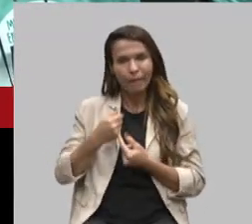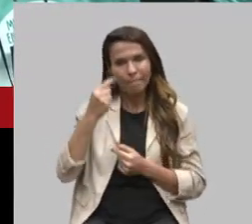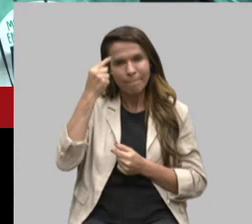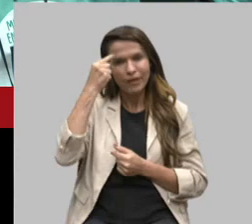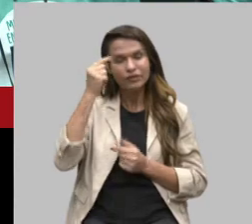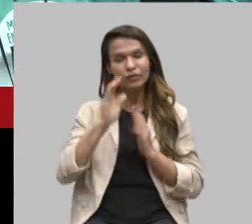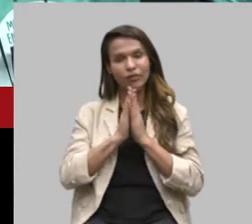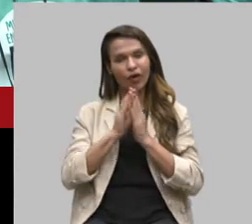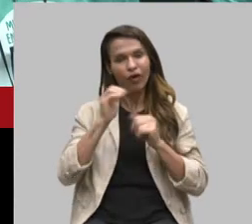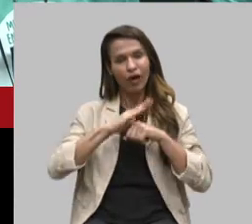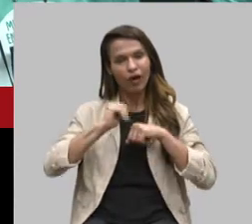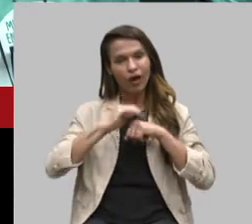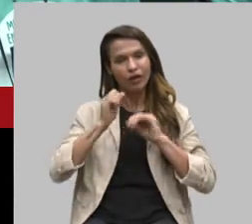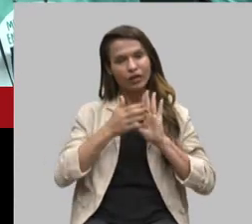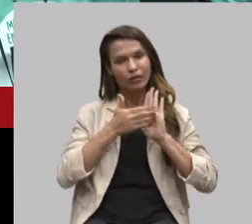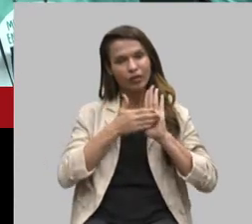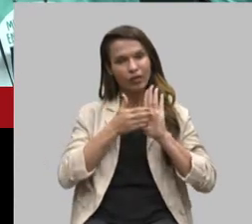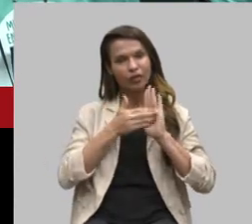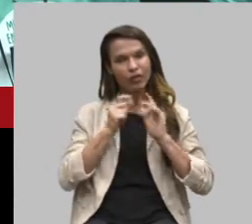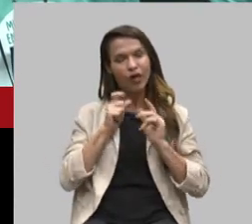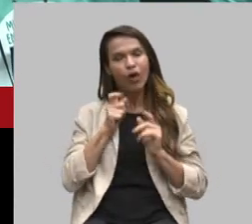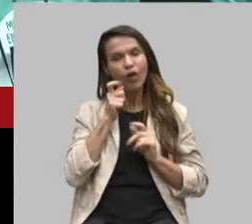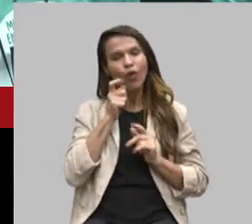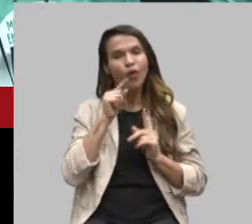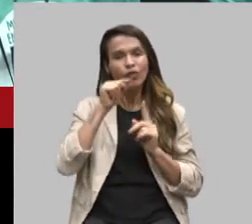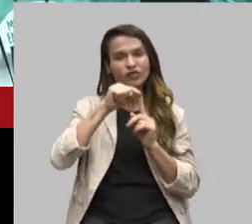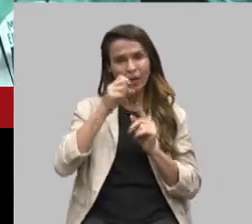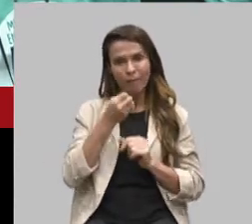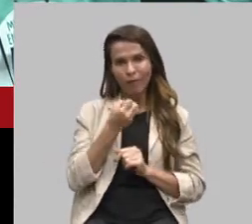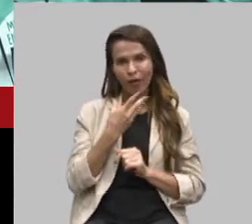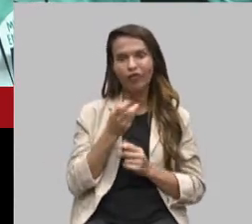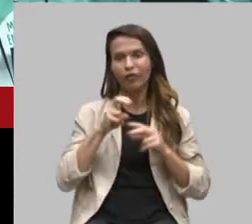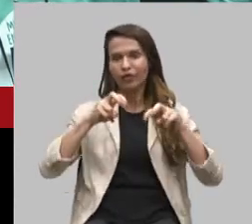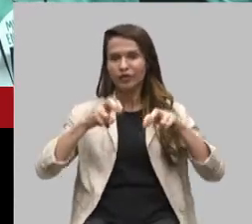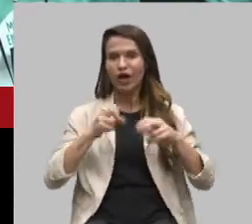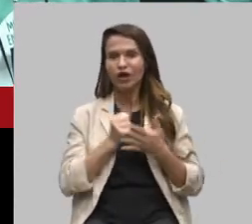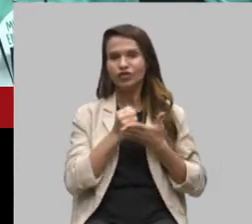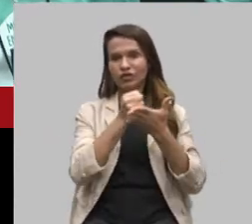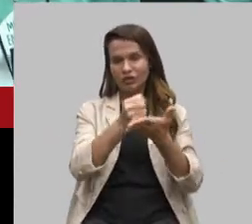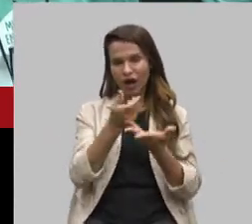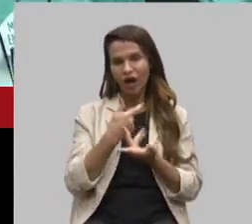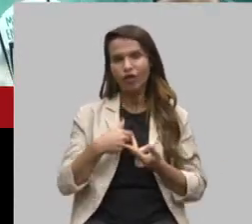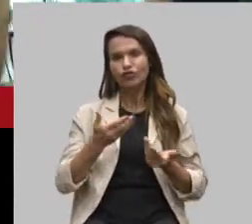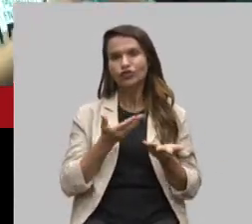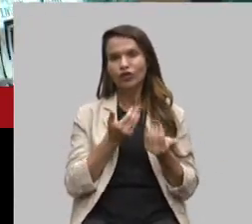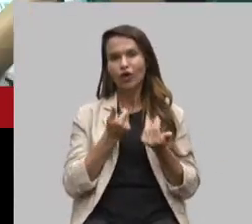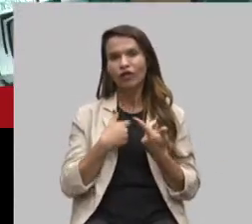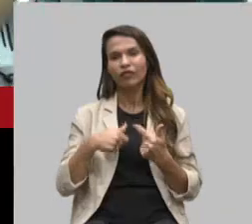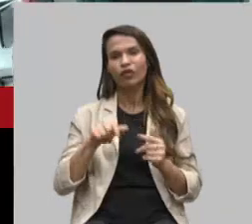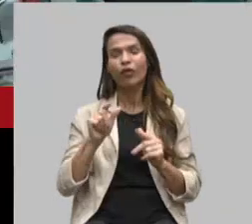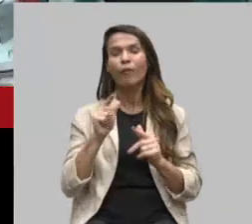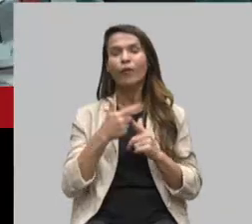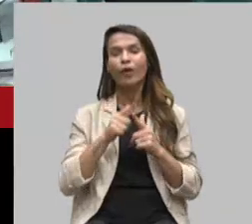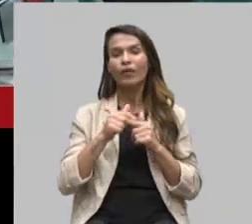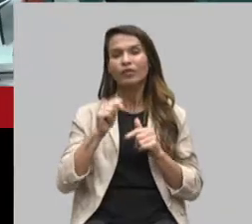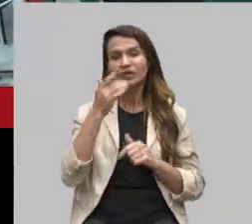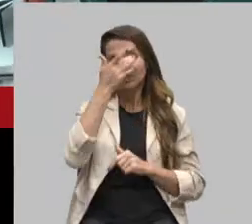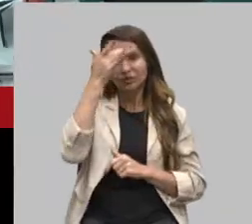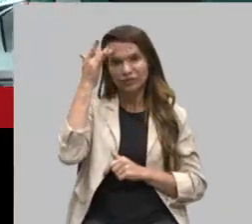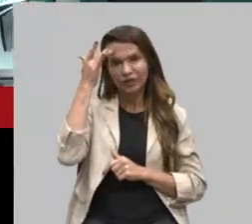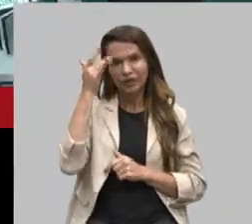carinho nessa proposta que a intenção dela é muito boa e vamos tentar ajudar os jovens com problemas de saúde mental muito